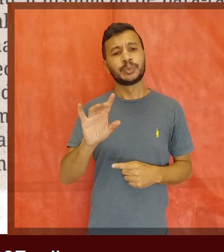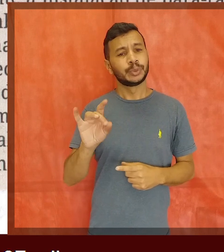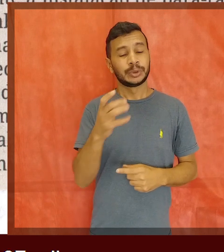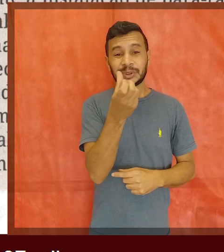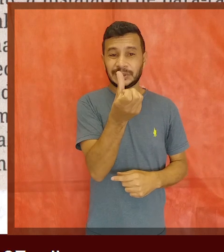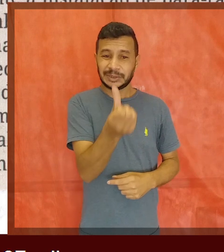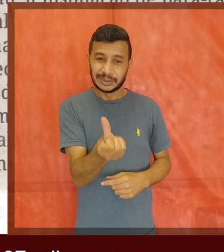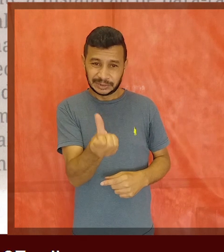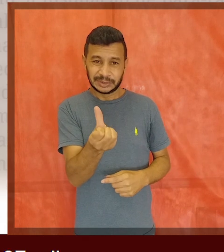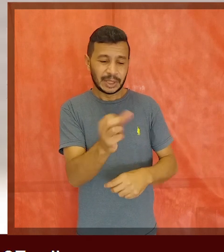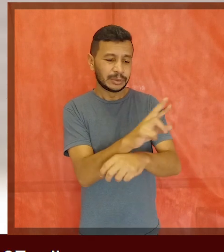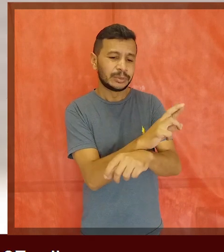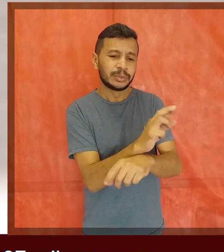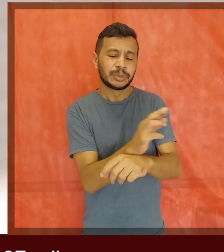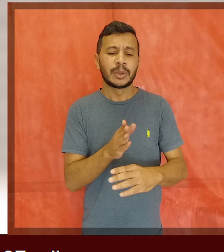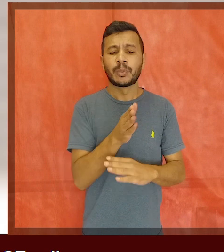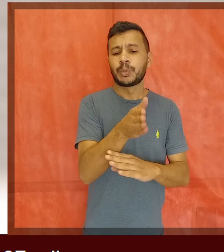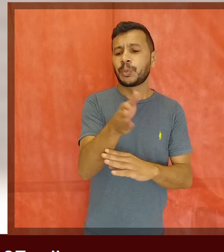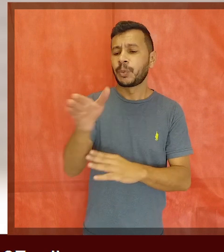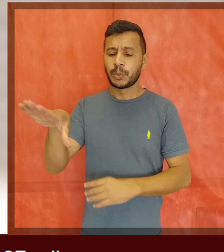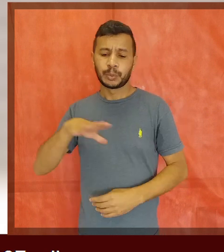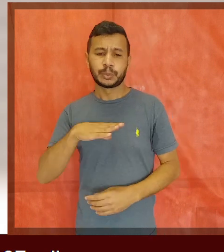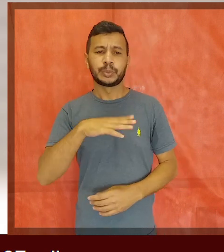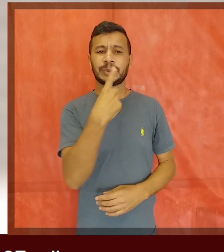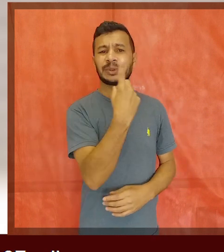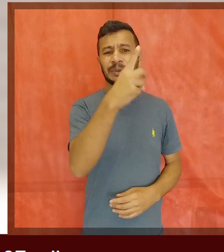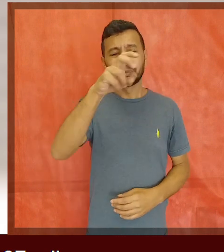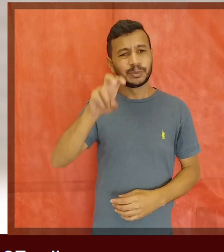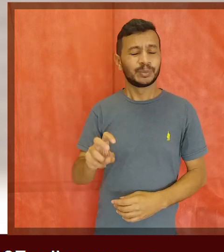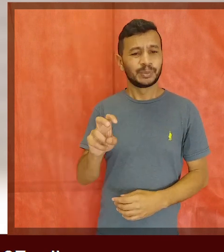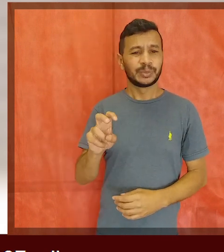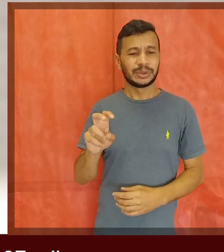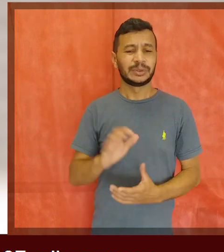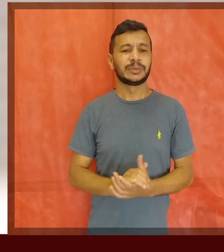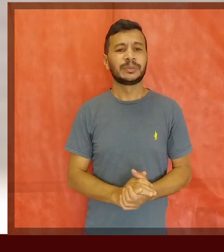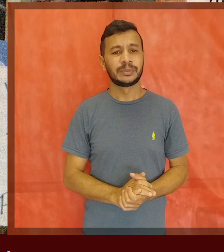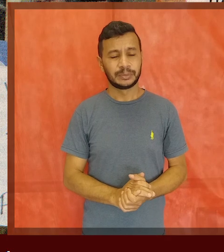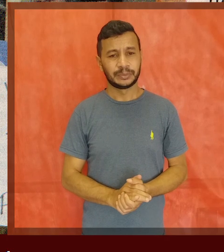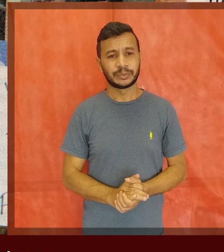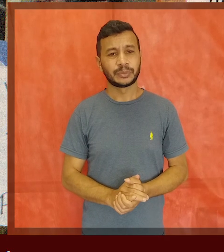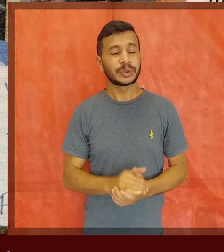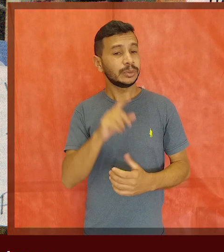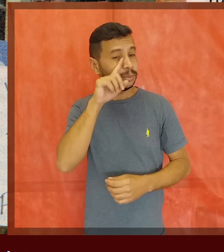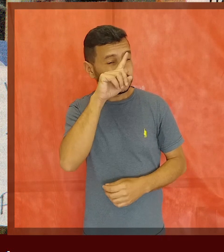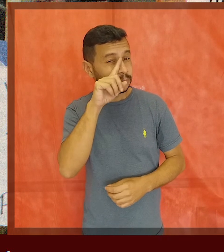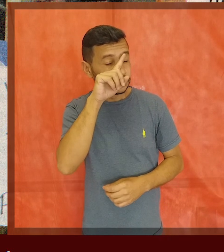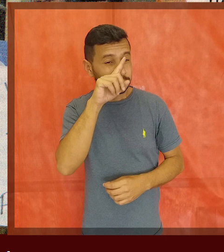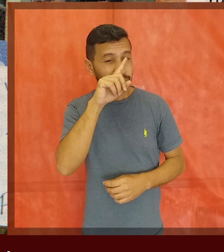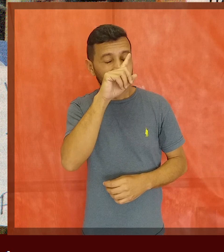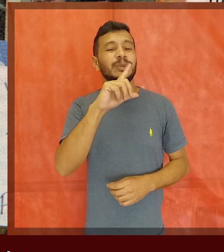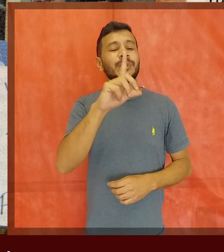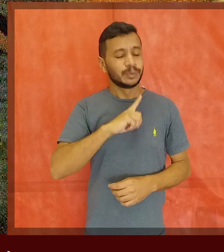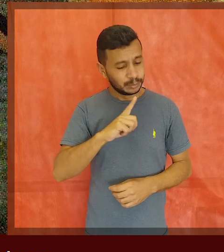para fiscalizar 15 municípios e cerca de 87 mil empresas. Os riscos e